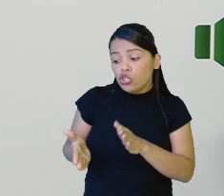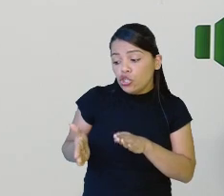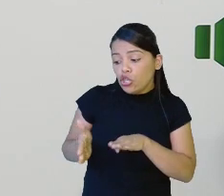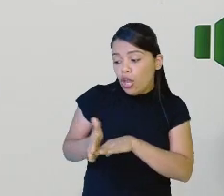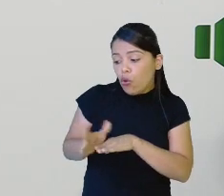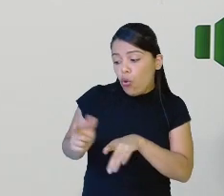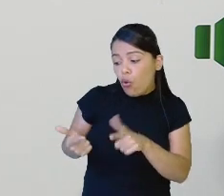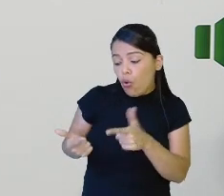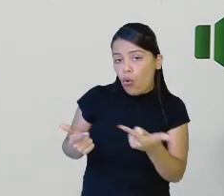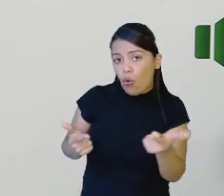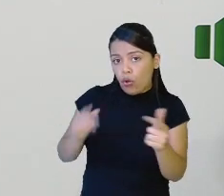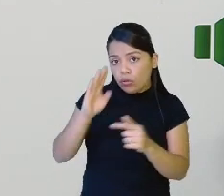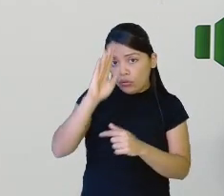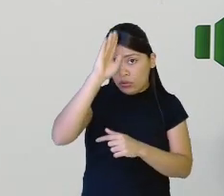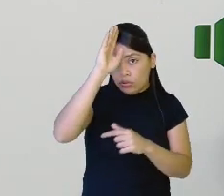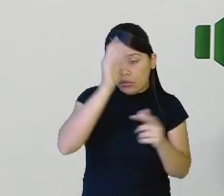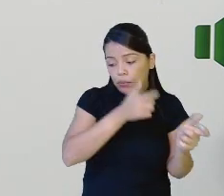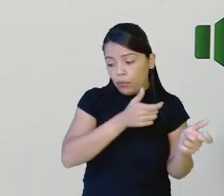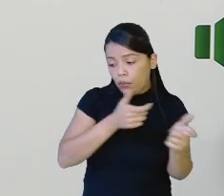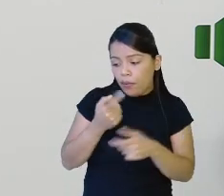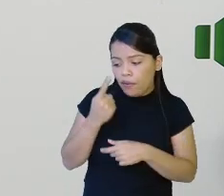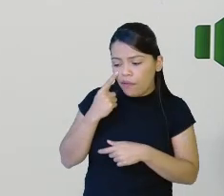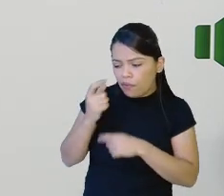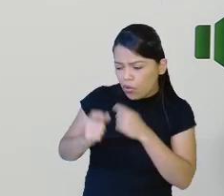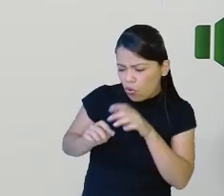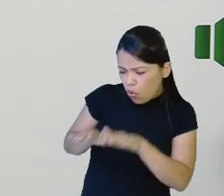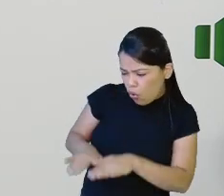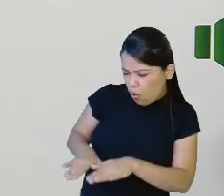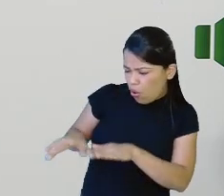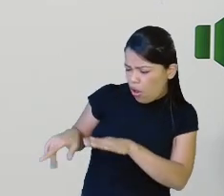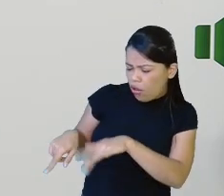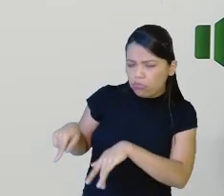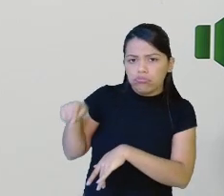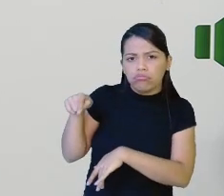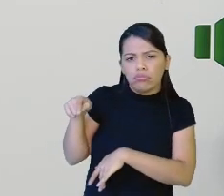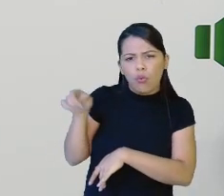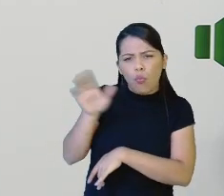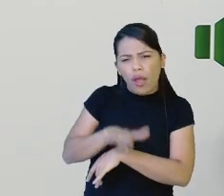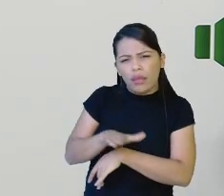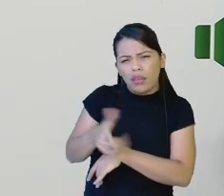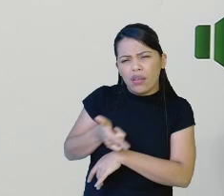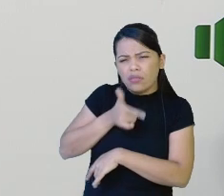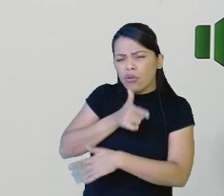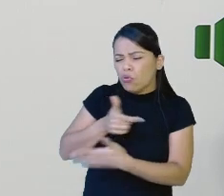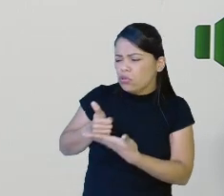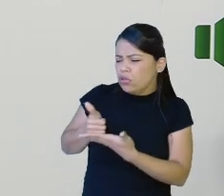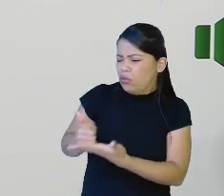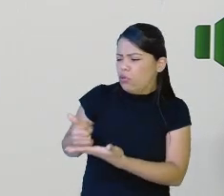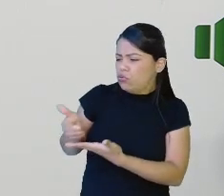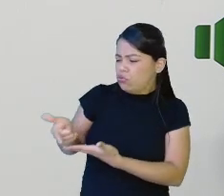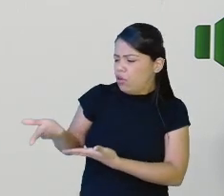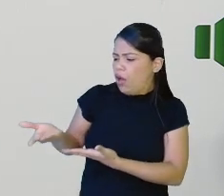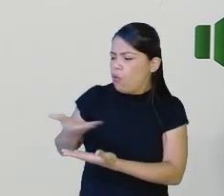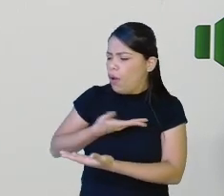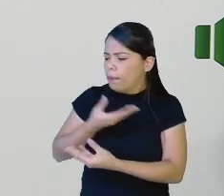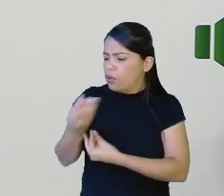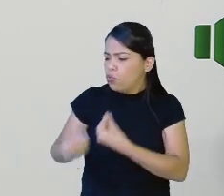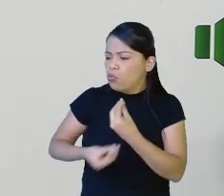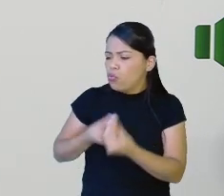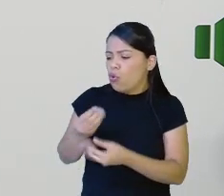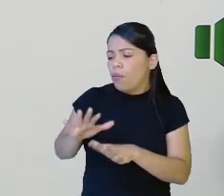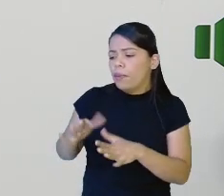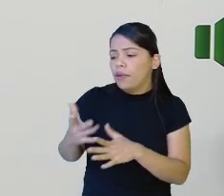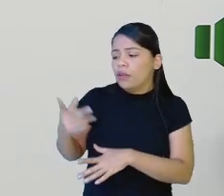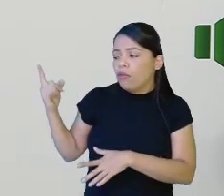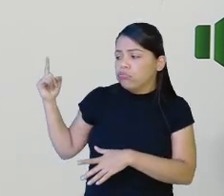tão pequeno, tão frágil, um ancião, que é uma pessoa, se você não sabe o que significa ancião, é uma pessoa idosa, uma pessoa mais